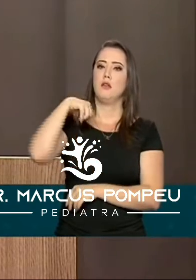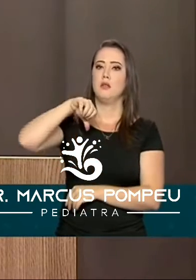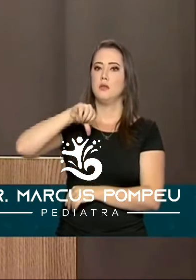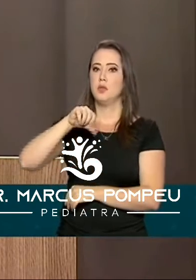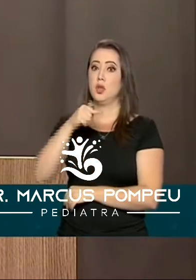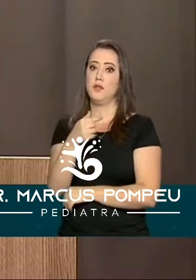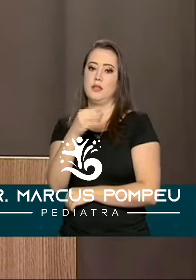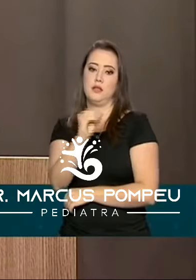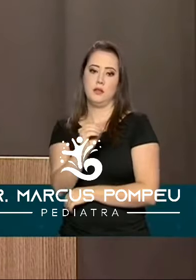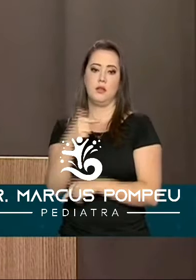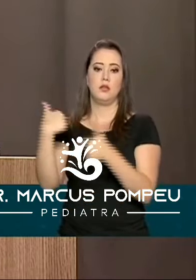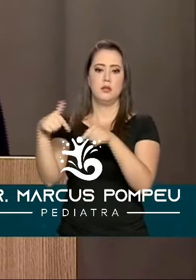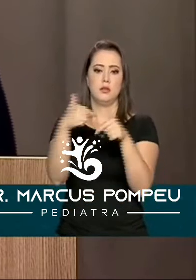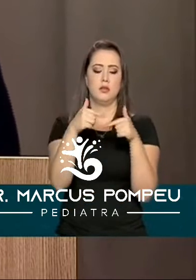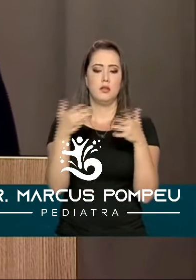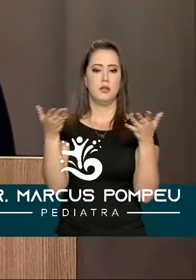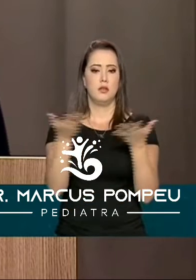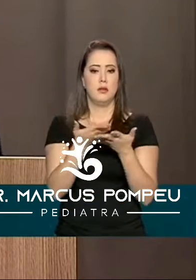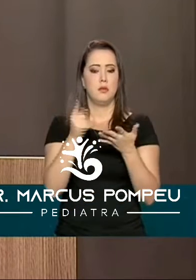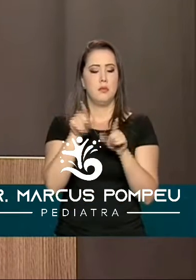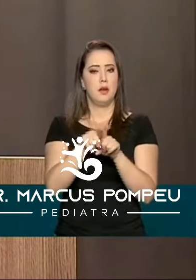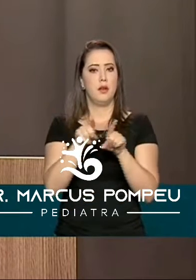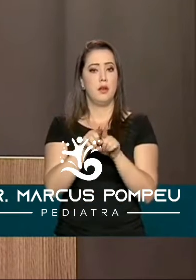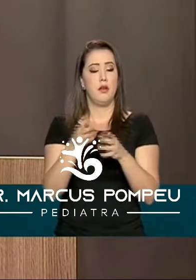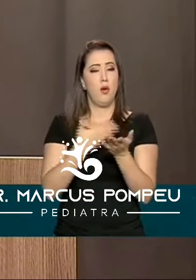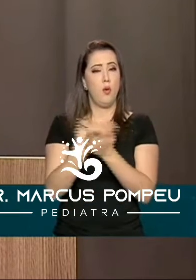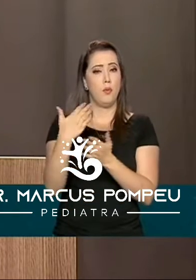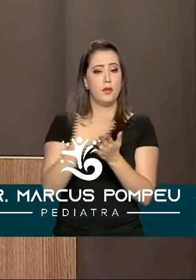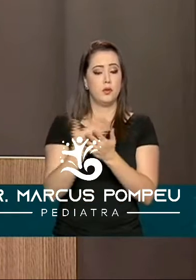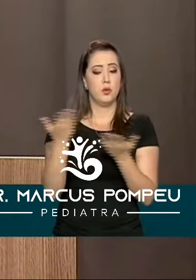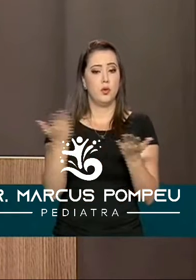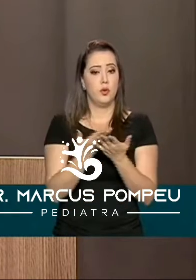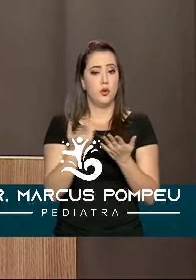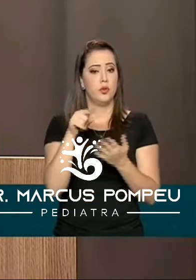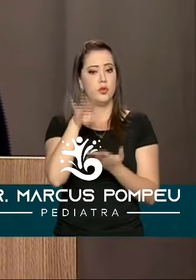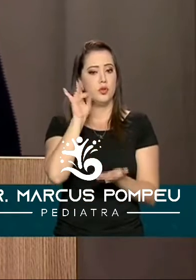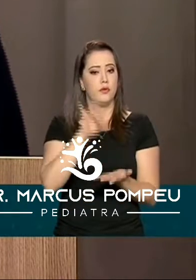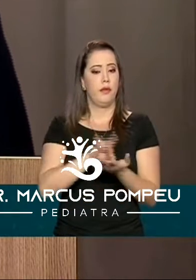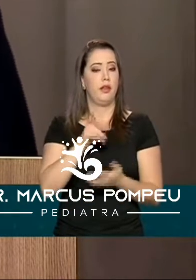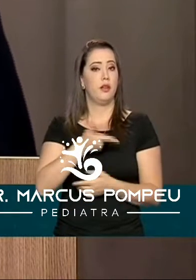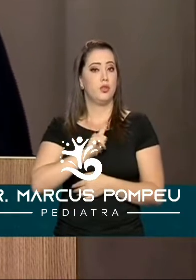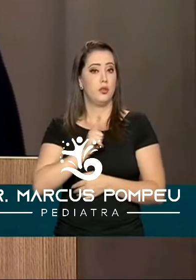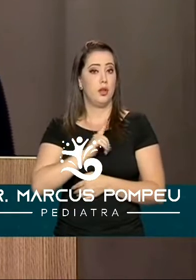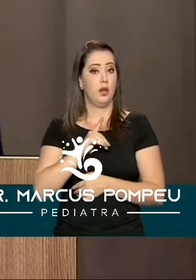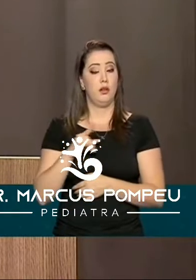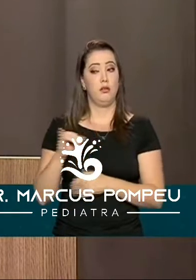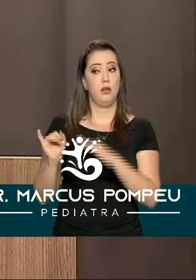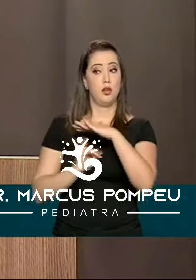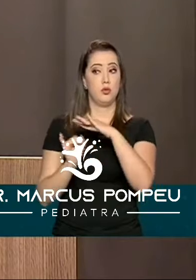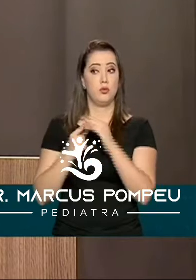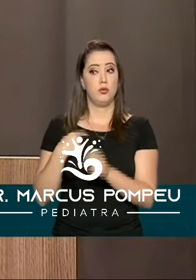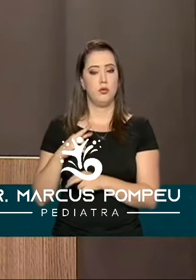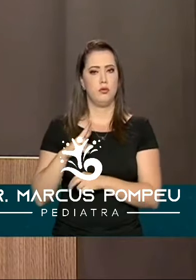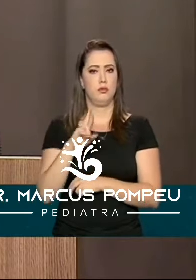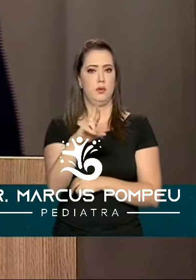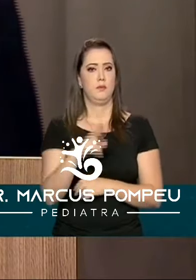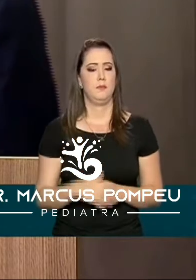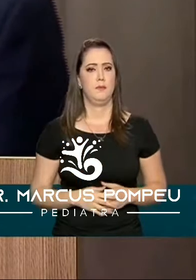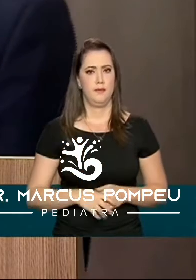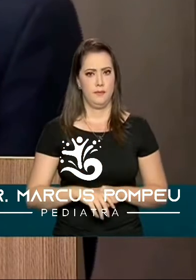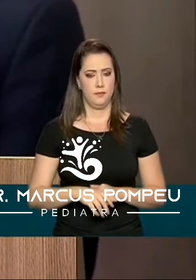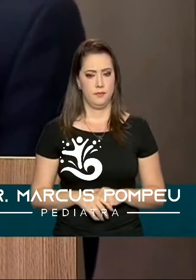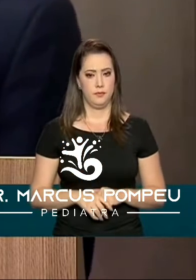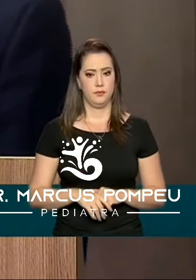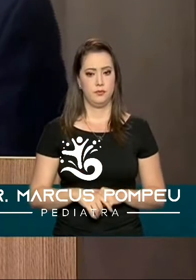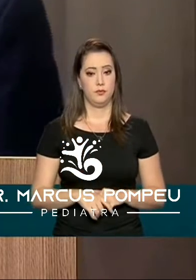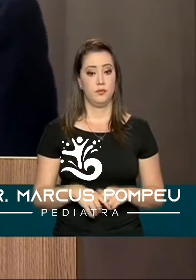cerebrais malignos, com terapia gênica, que hoje já começa a ser uma realidade na instituição que eu represento. Enfim, o que nós precisamos falar aqui hoje é uma